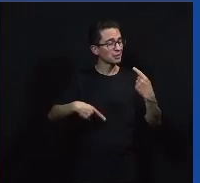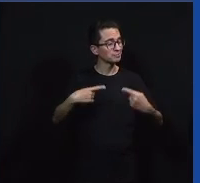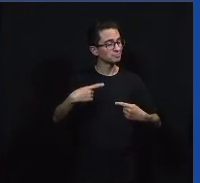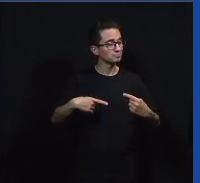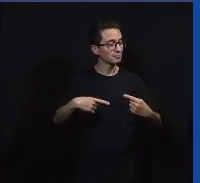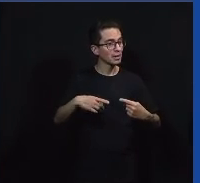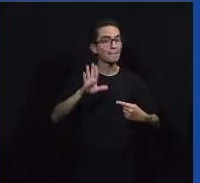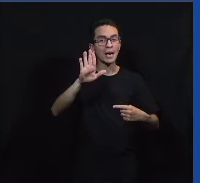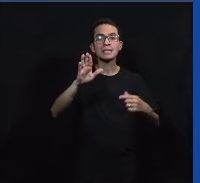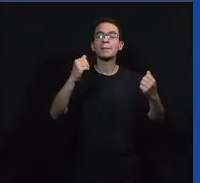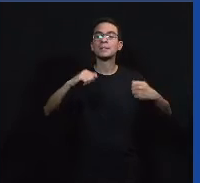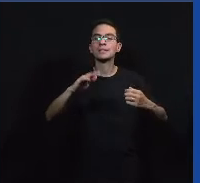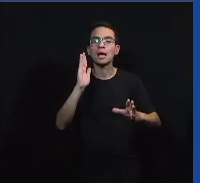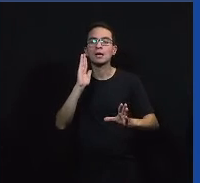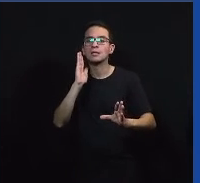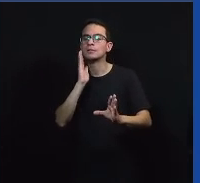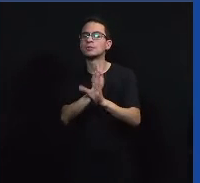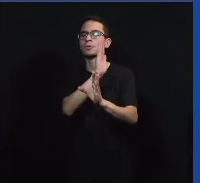precisa descobri-la.